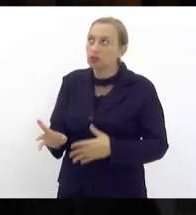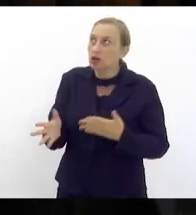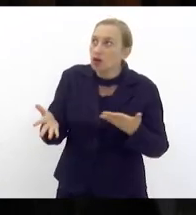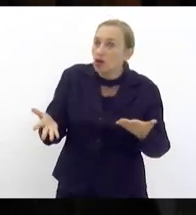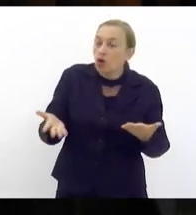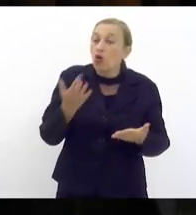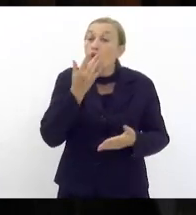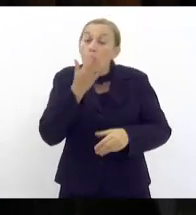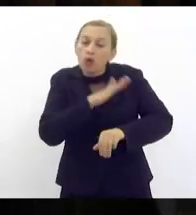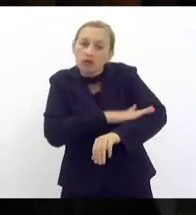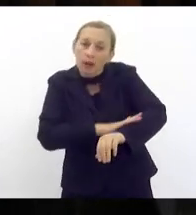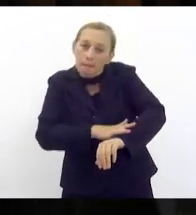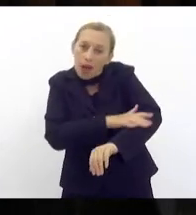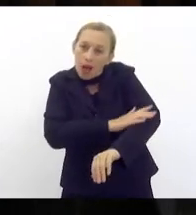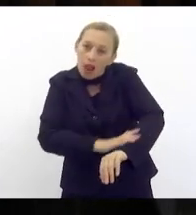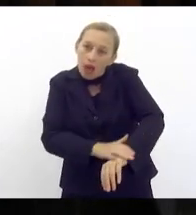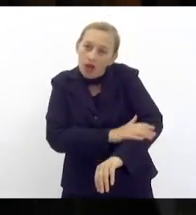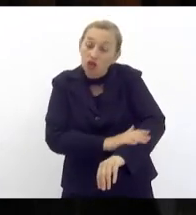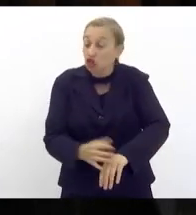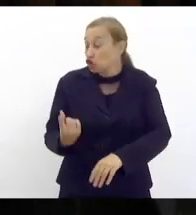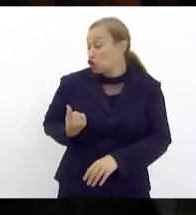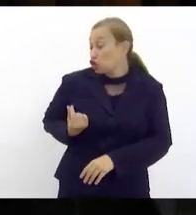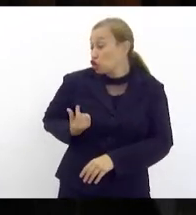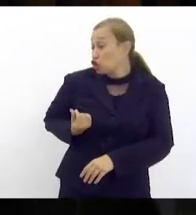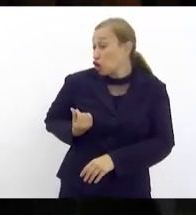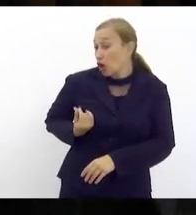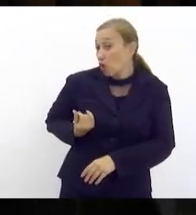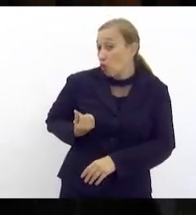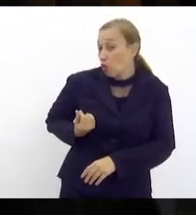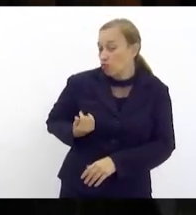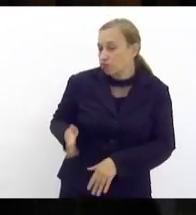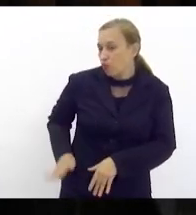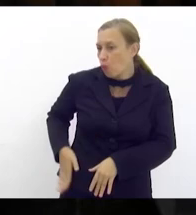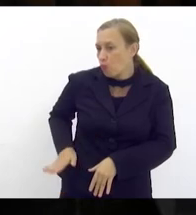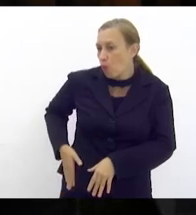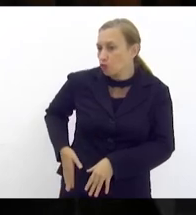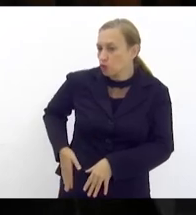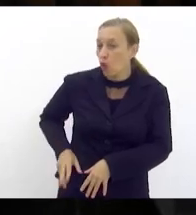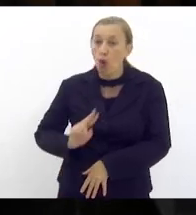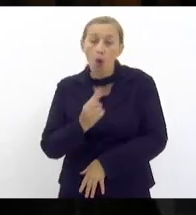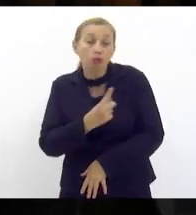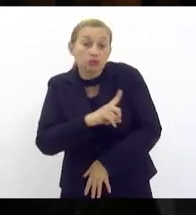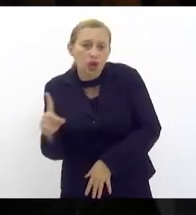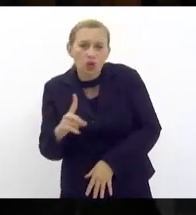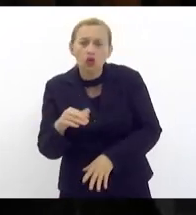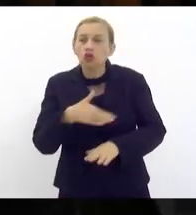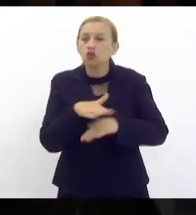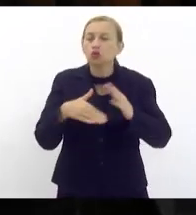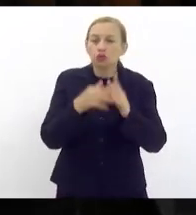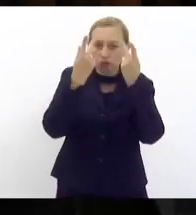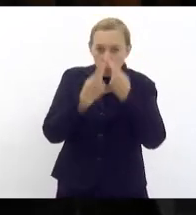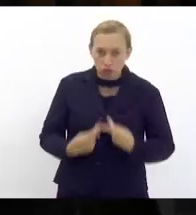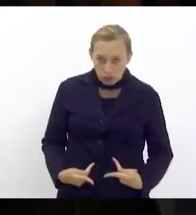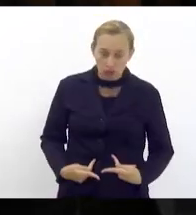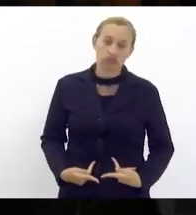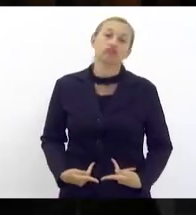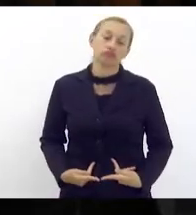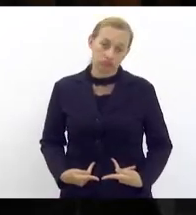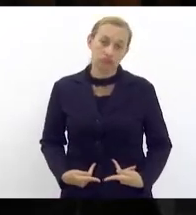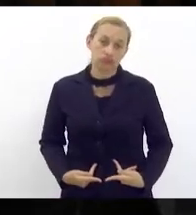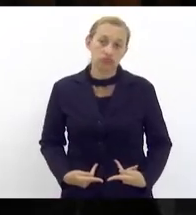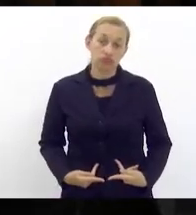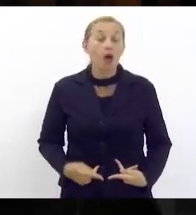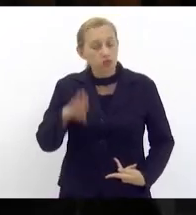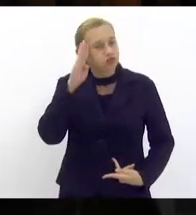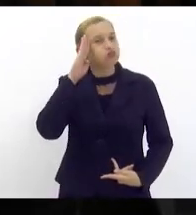cor da pele dinheiro no bolso ou não somos todos seres humanos e